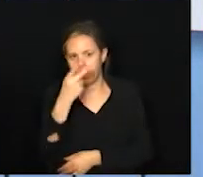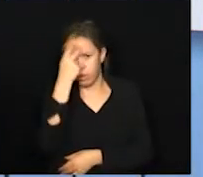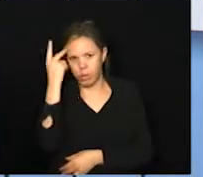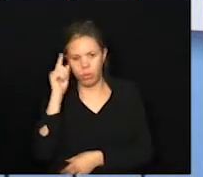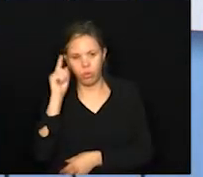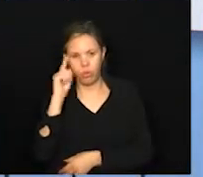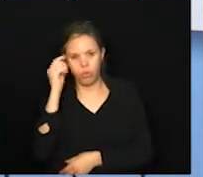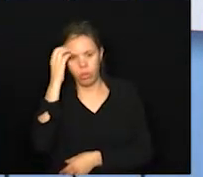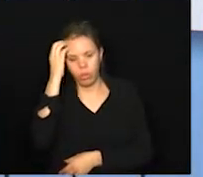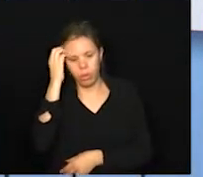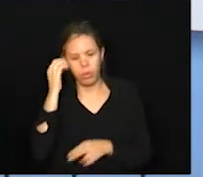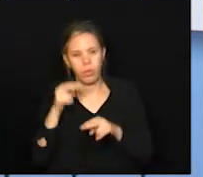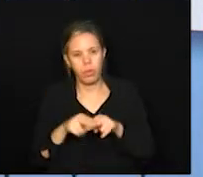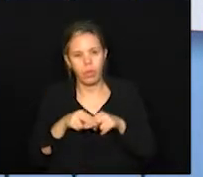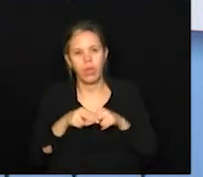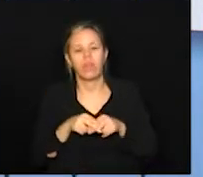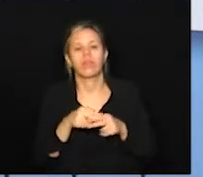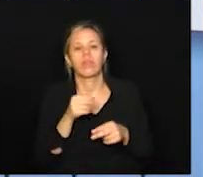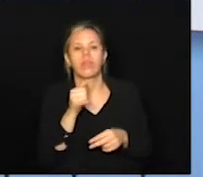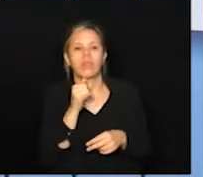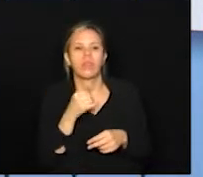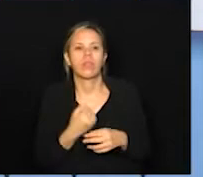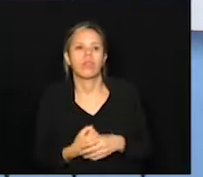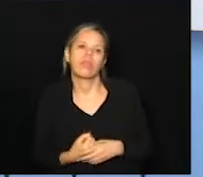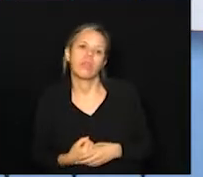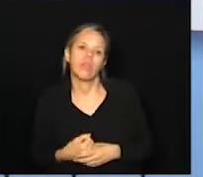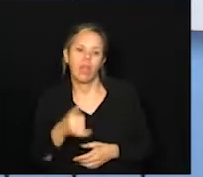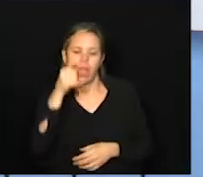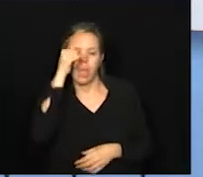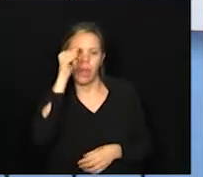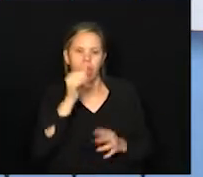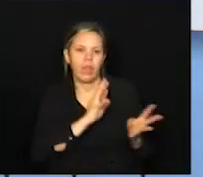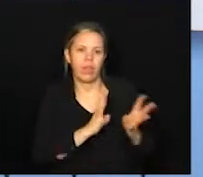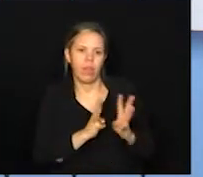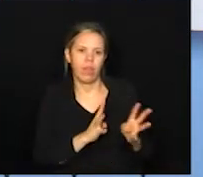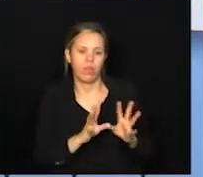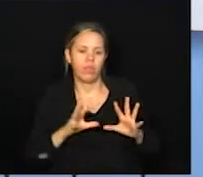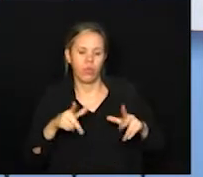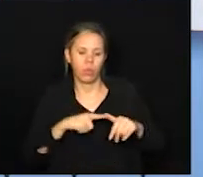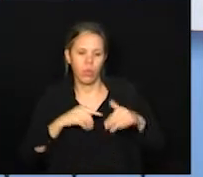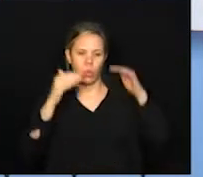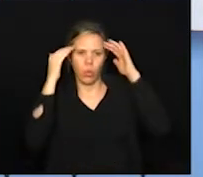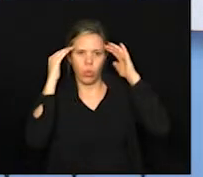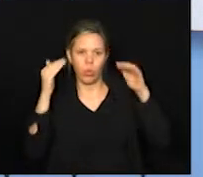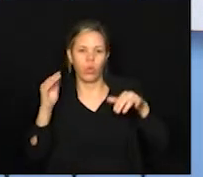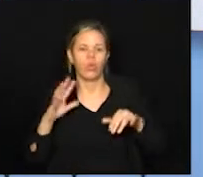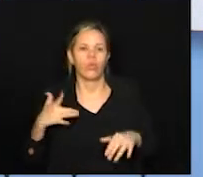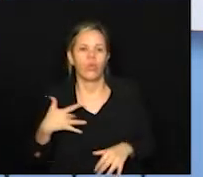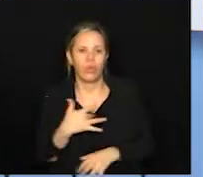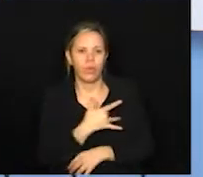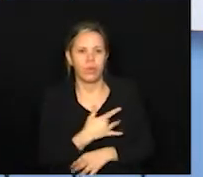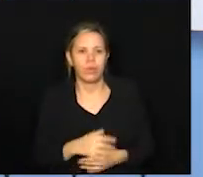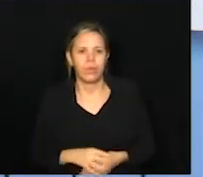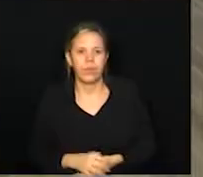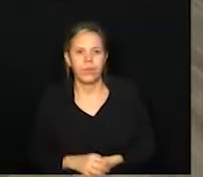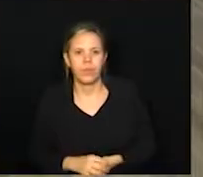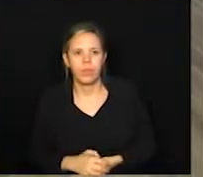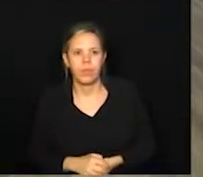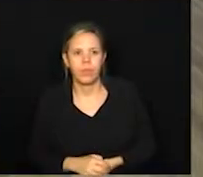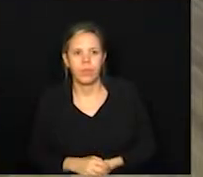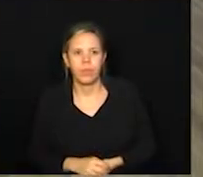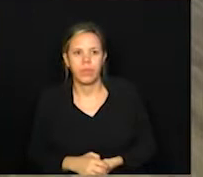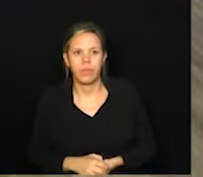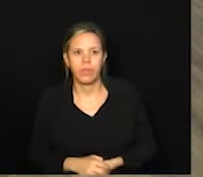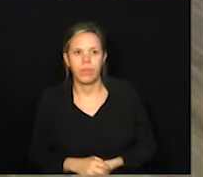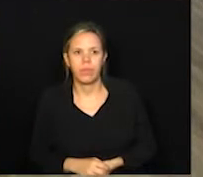dia, justamente por essa questão de evitar e adotar todas as medidas sanitárias. Agora, Minabreu,